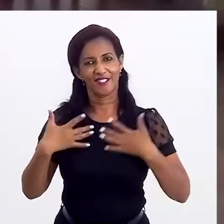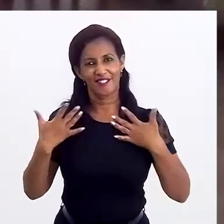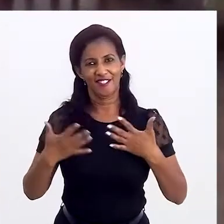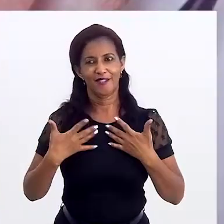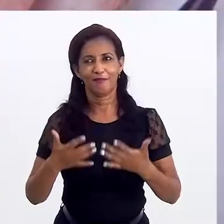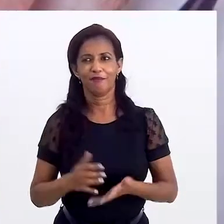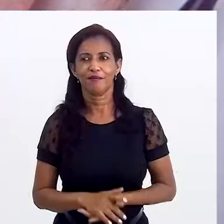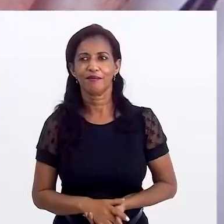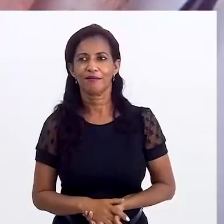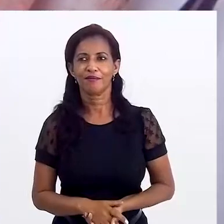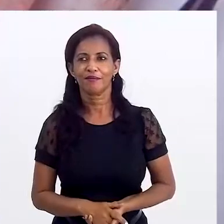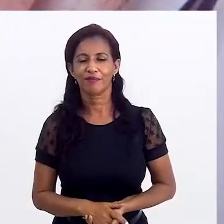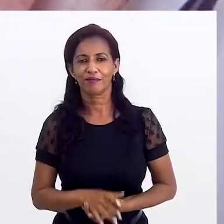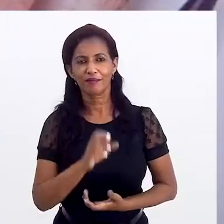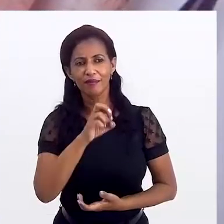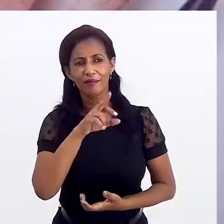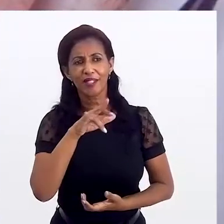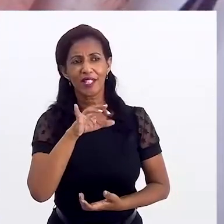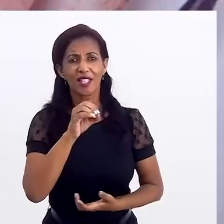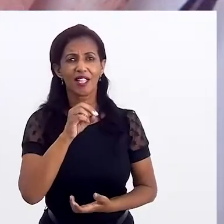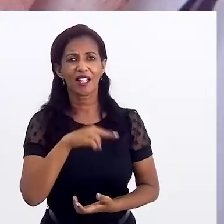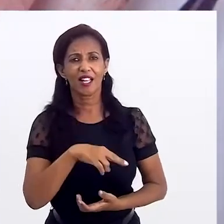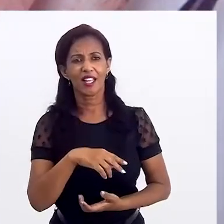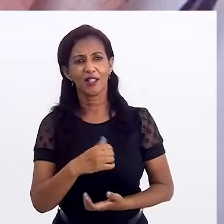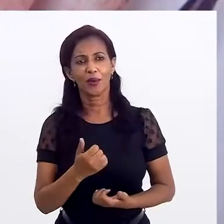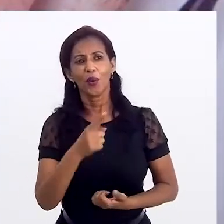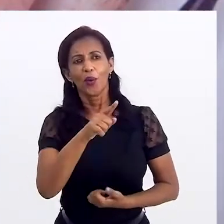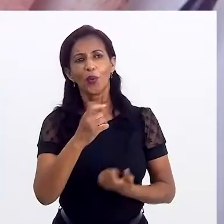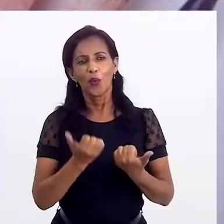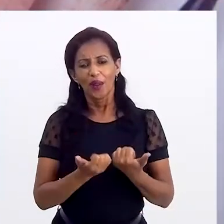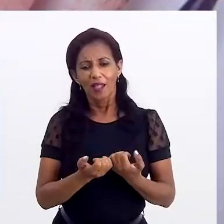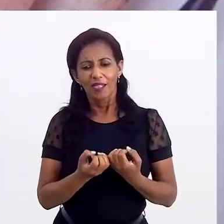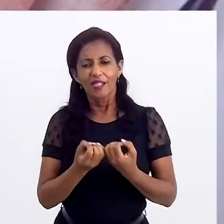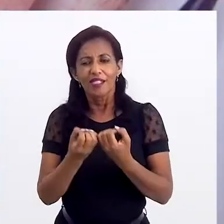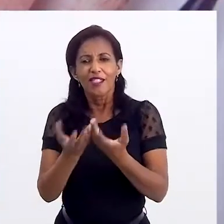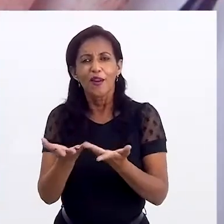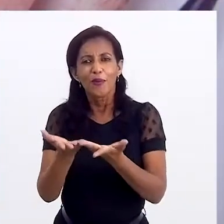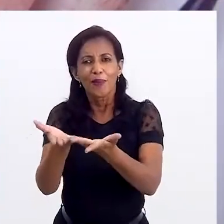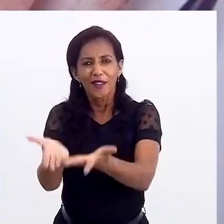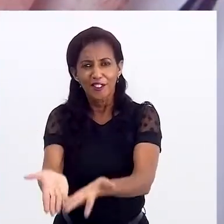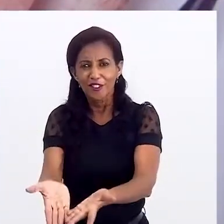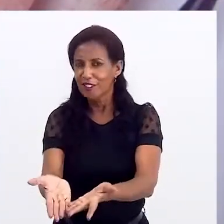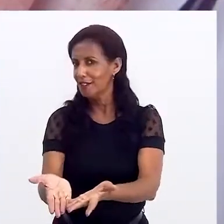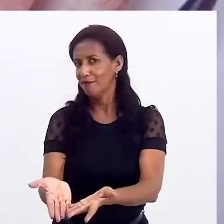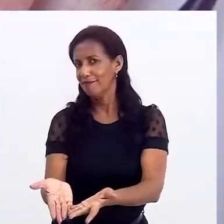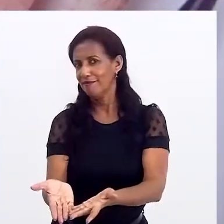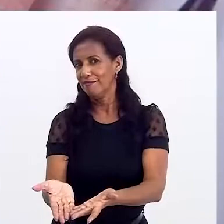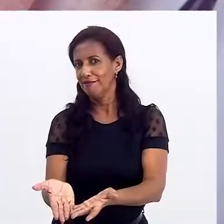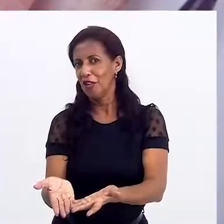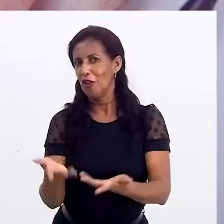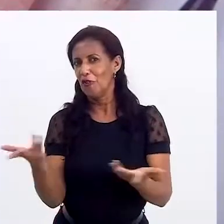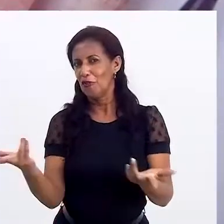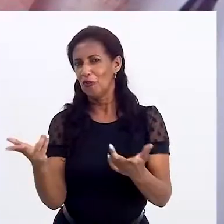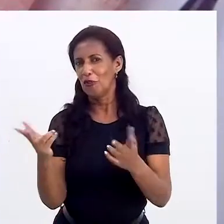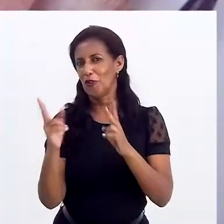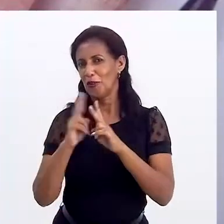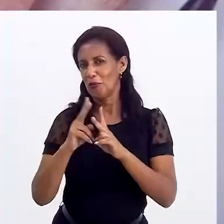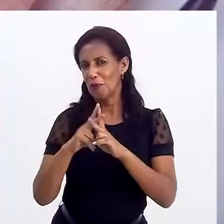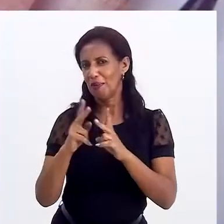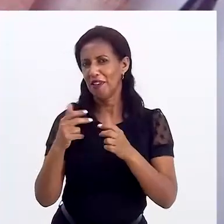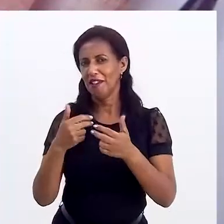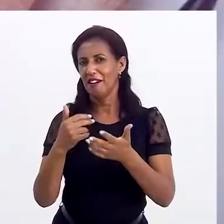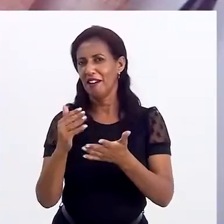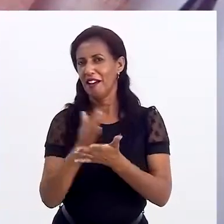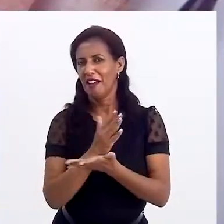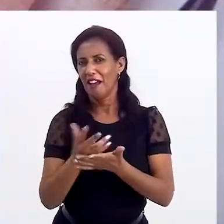divertida. E Cleiton, o Deu Pra Ti foi alguma coisa assim, alguma briga, alguma coisa que